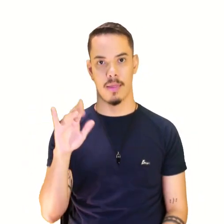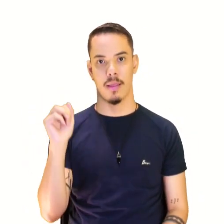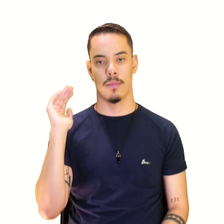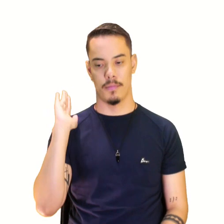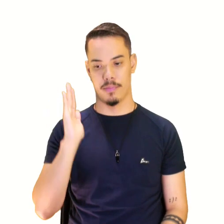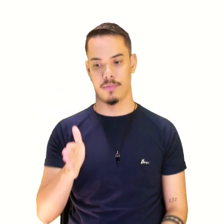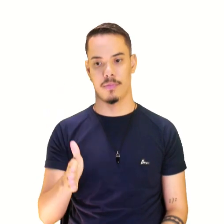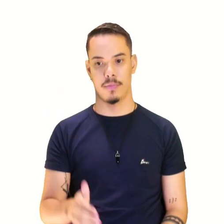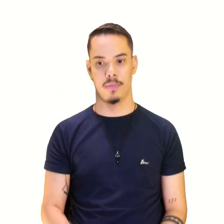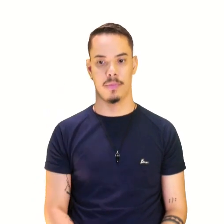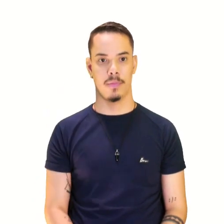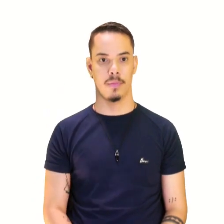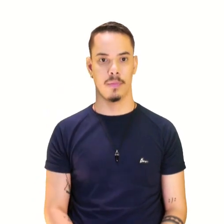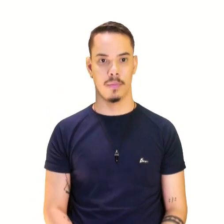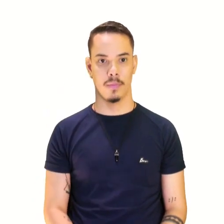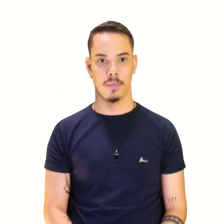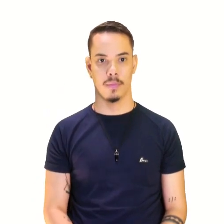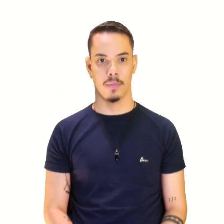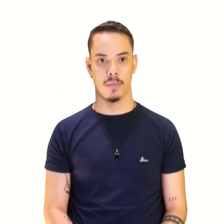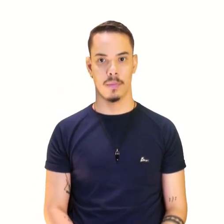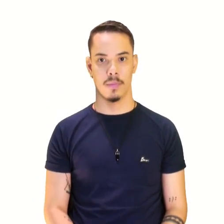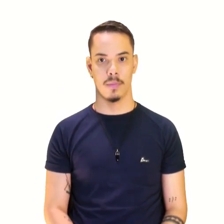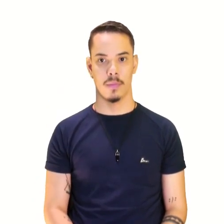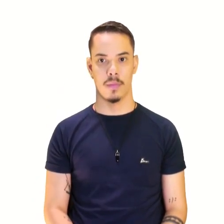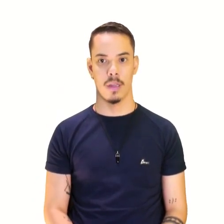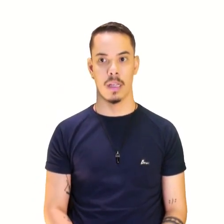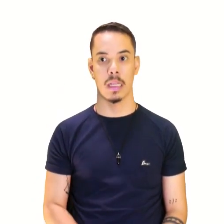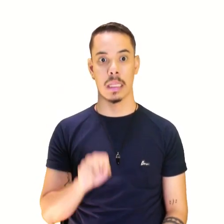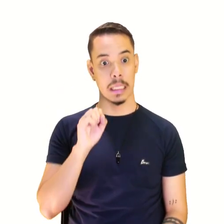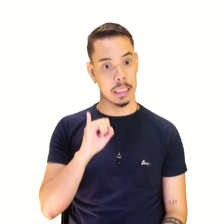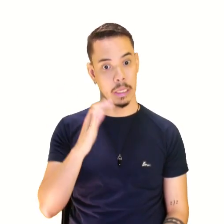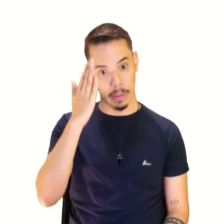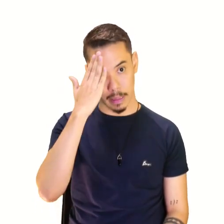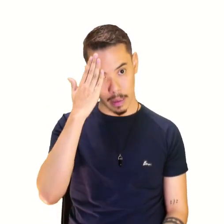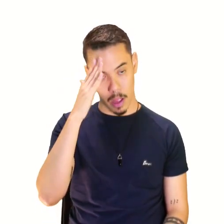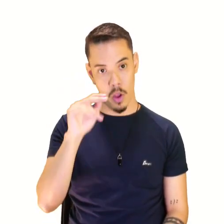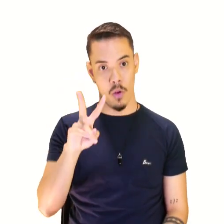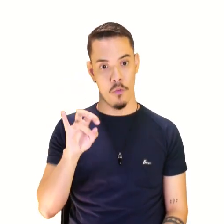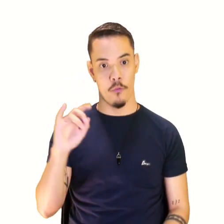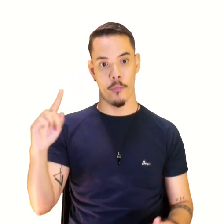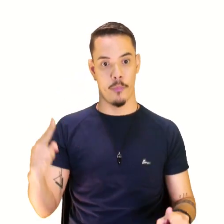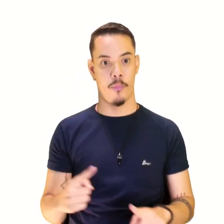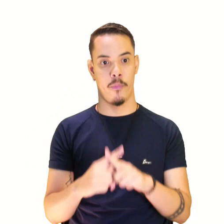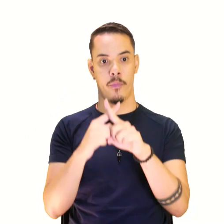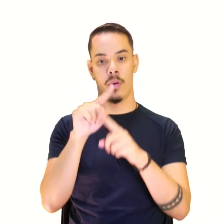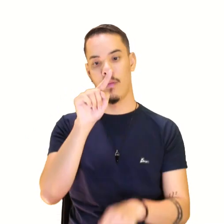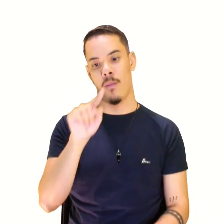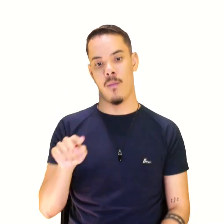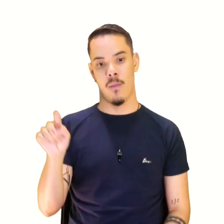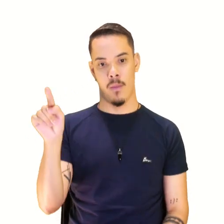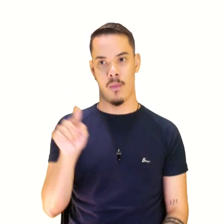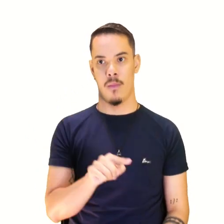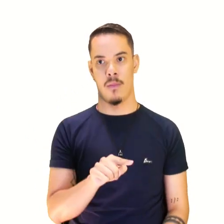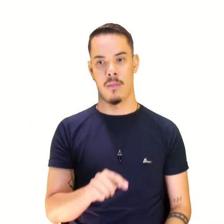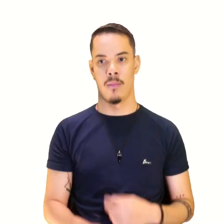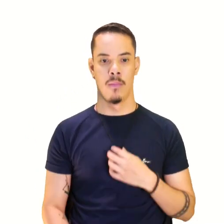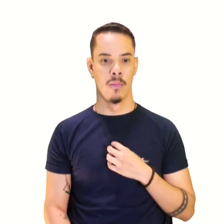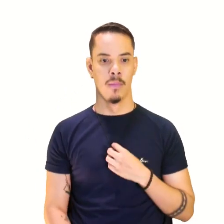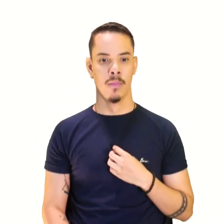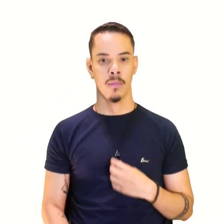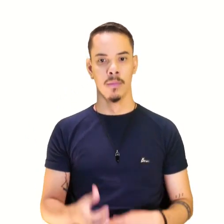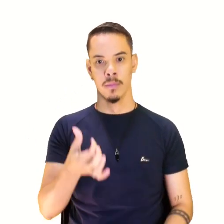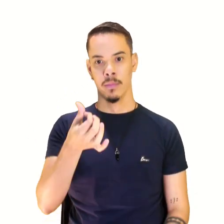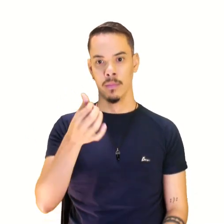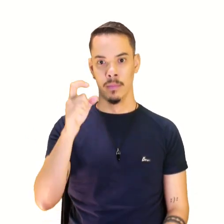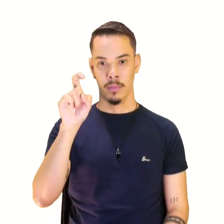Proporcional. Se eu sei que ela é direta, eu vou multiplicar cruzado. Multiplicando cruzado, 6 vezes x?